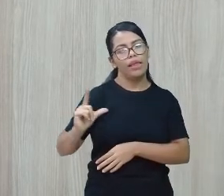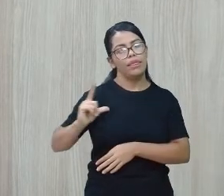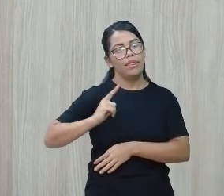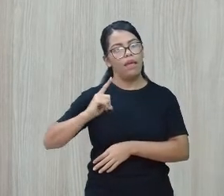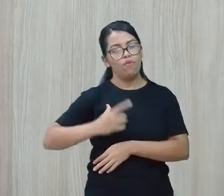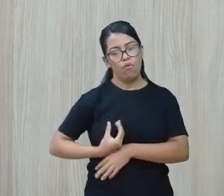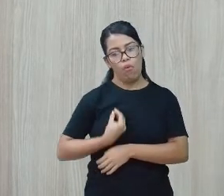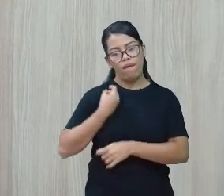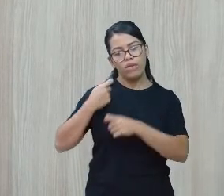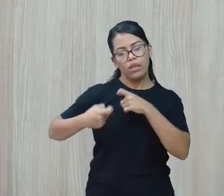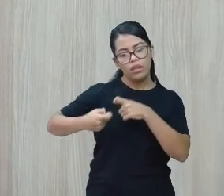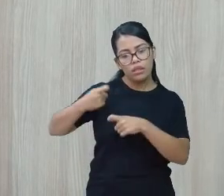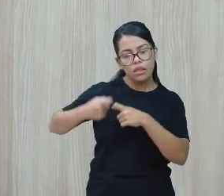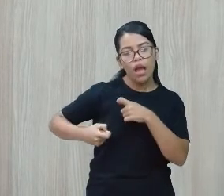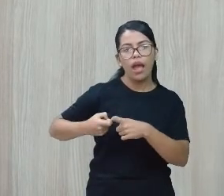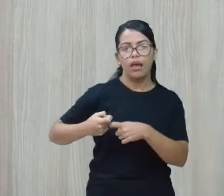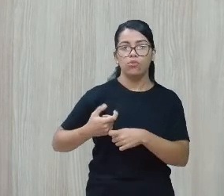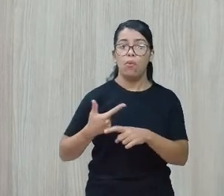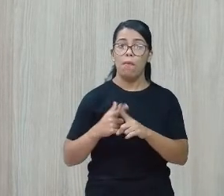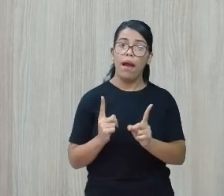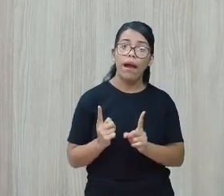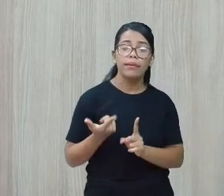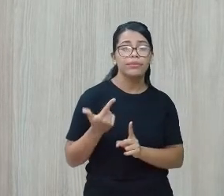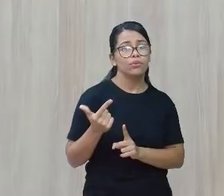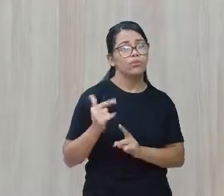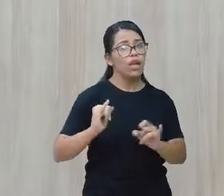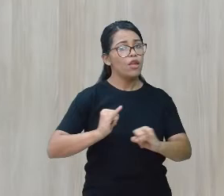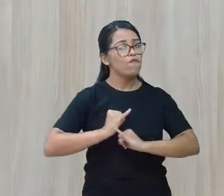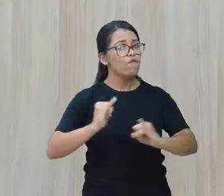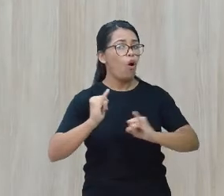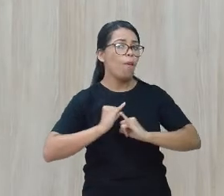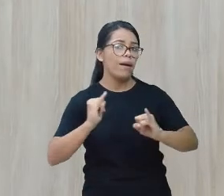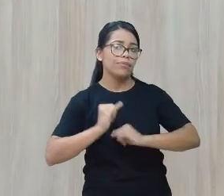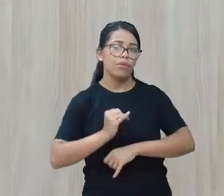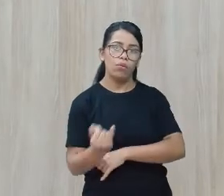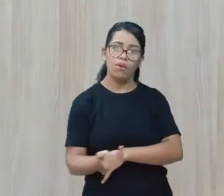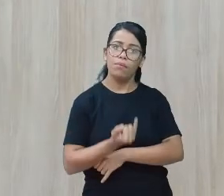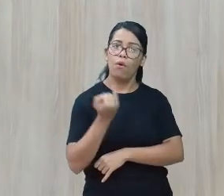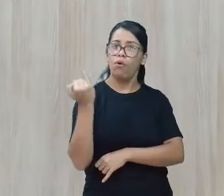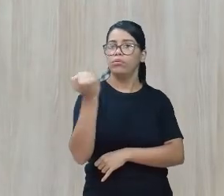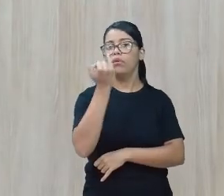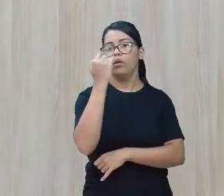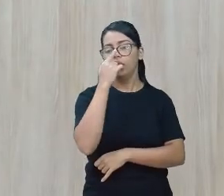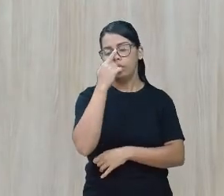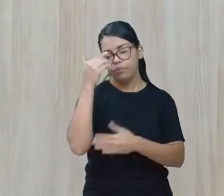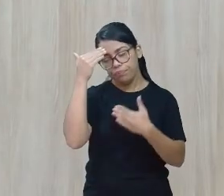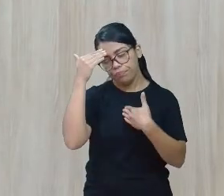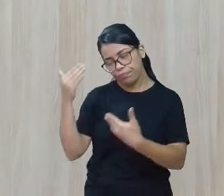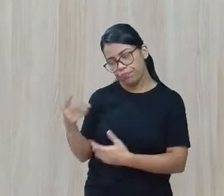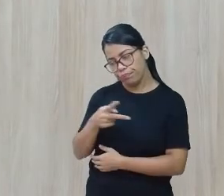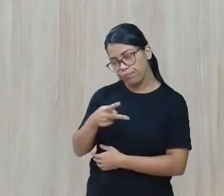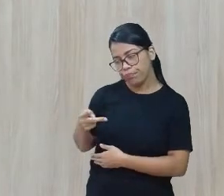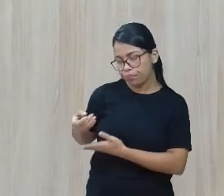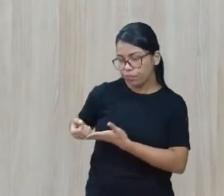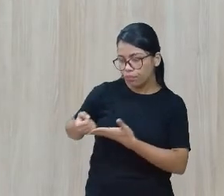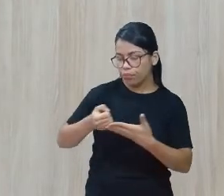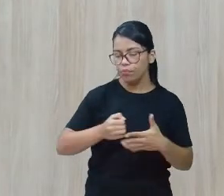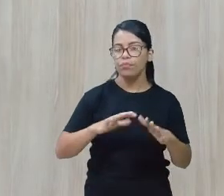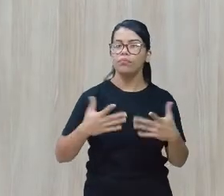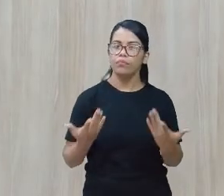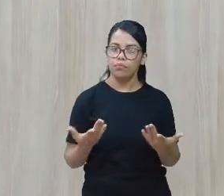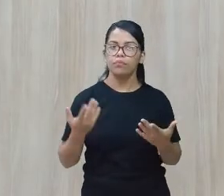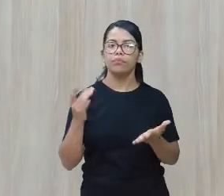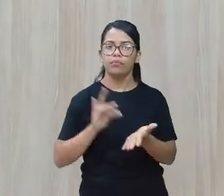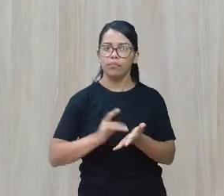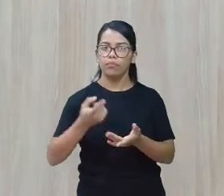ativa sem as informações devidas. Obrigada, professora, pela sua contribuição. Realmente é muito importante. Em aulas anteriores,